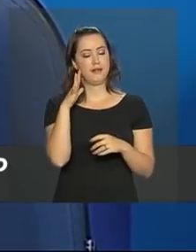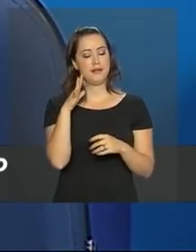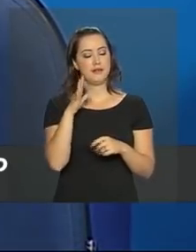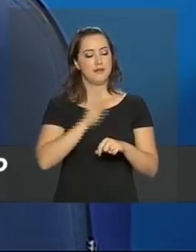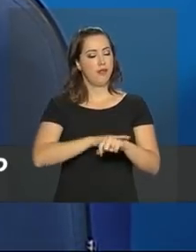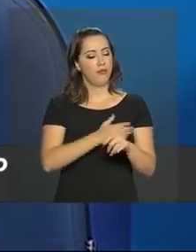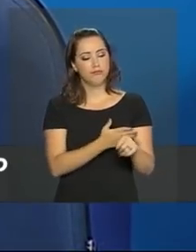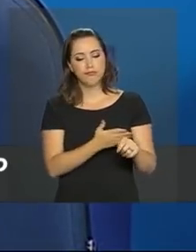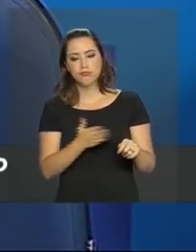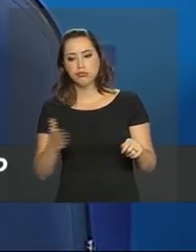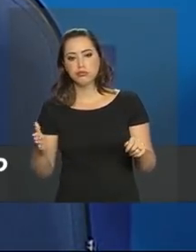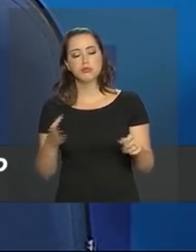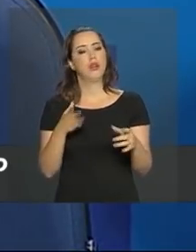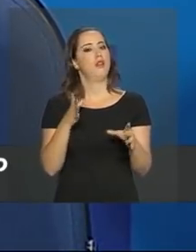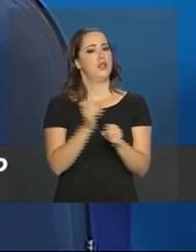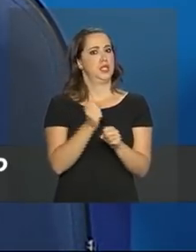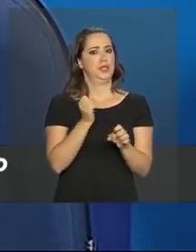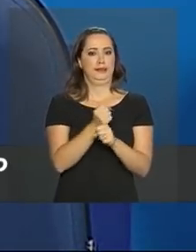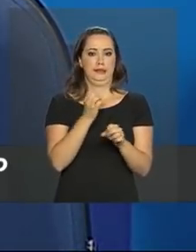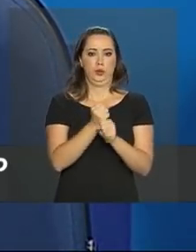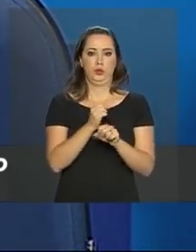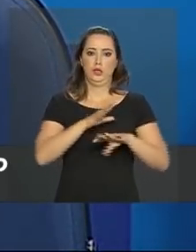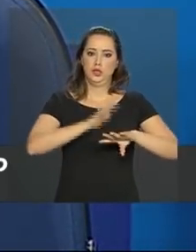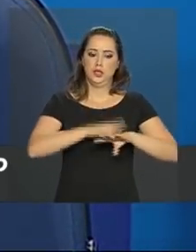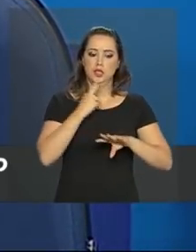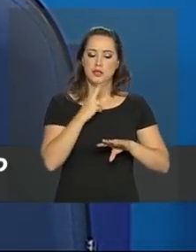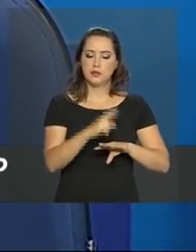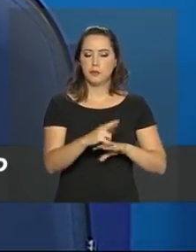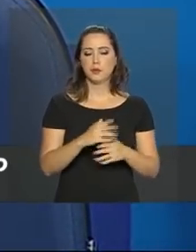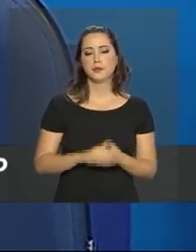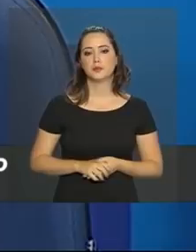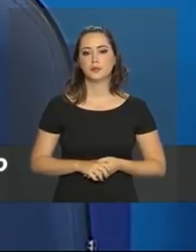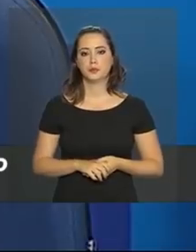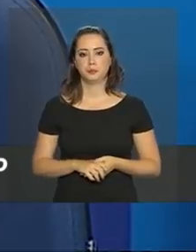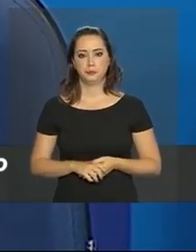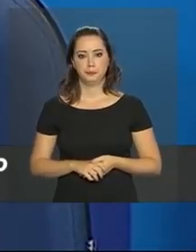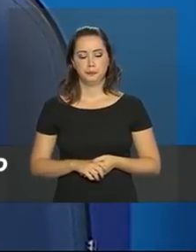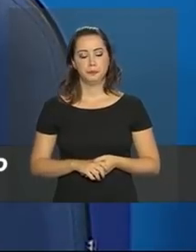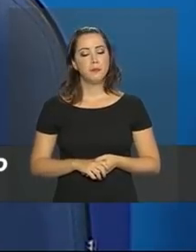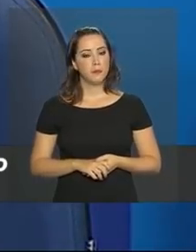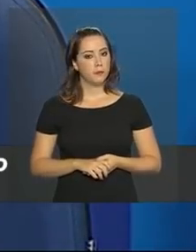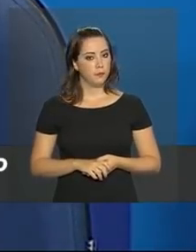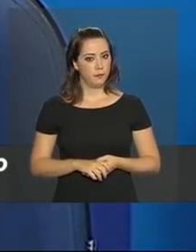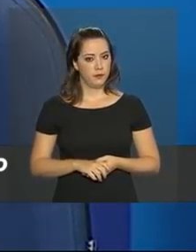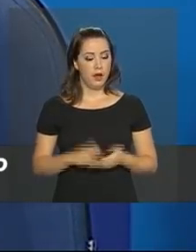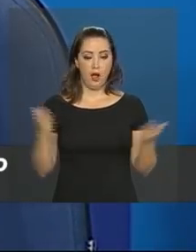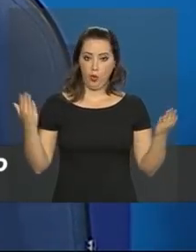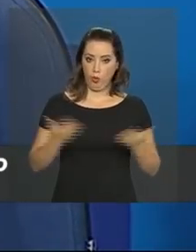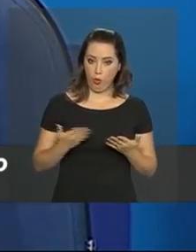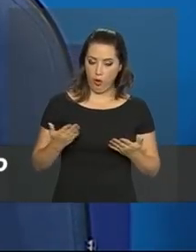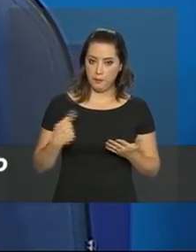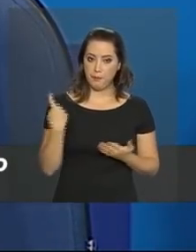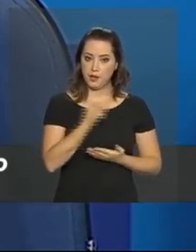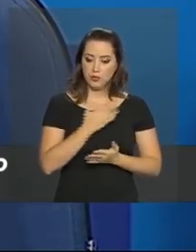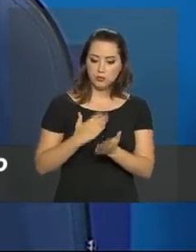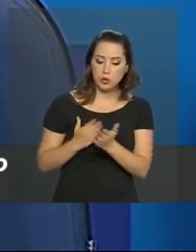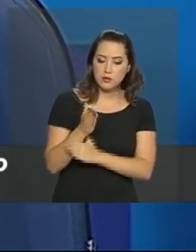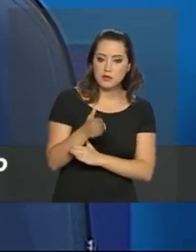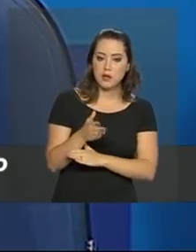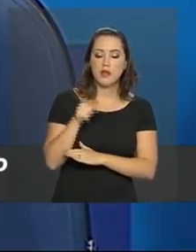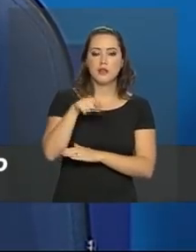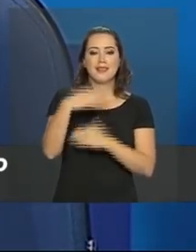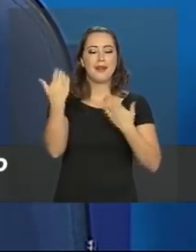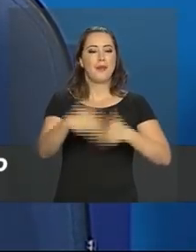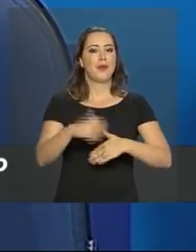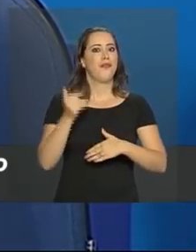e ensejar um tempo maior para a realização de cálculos né é e agora nós entramos então na prova mais